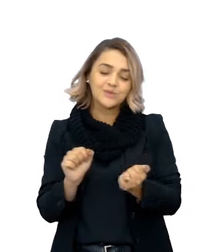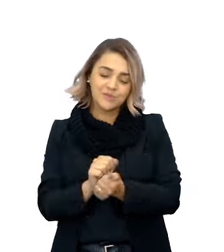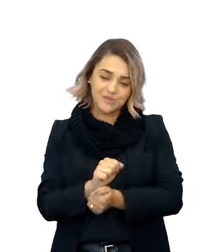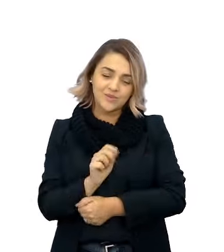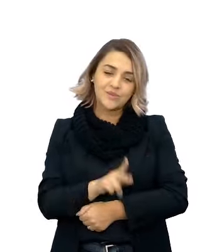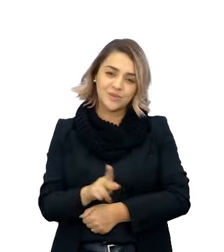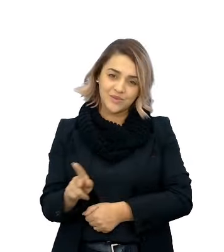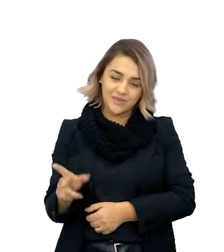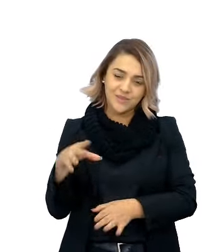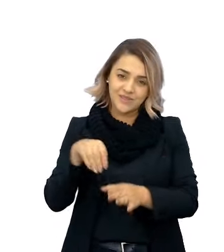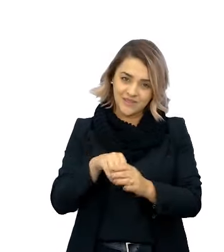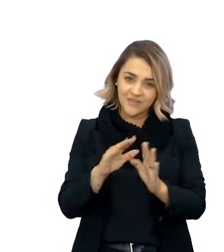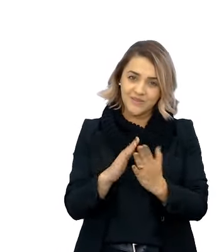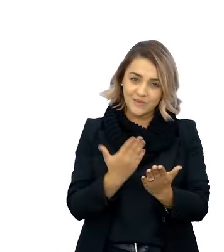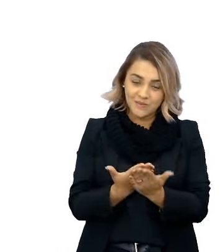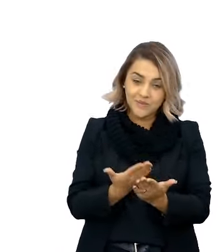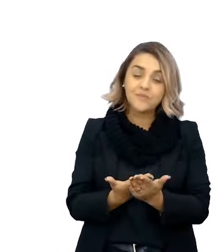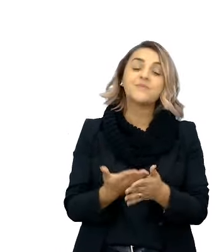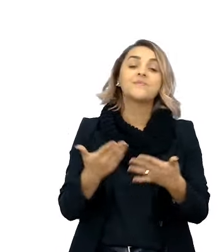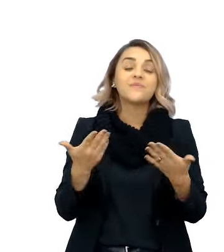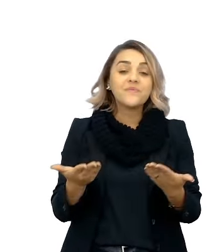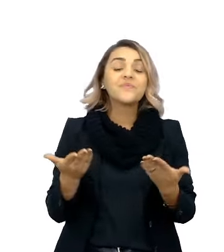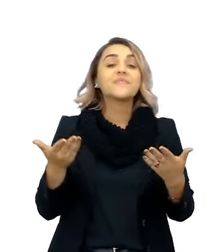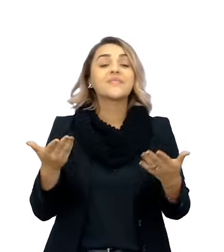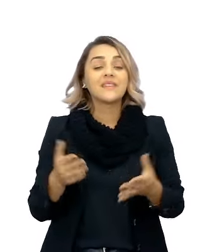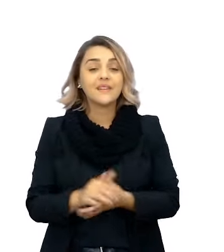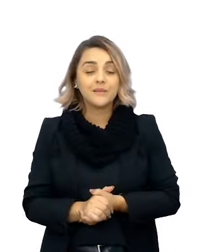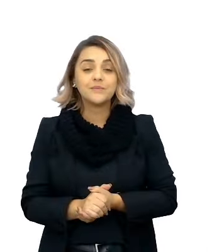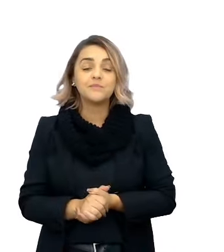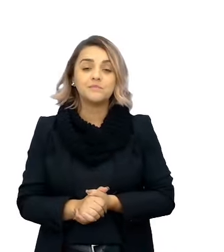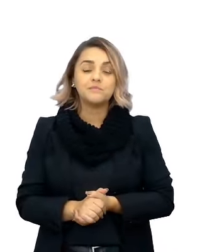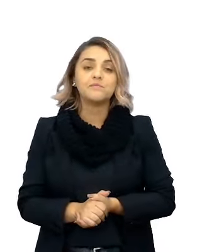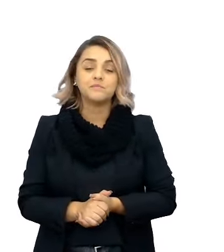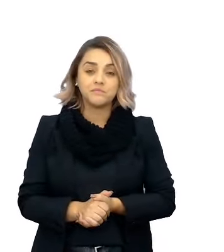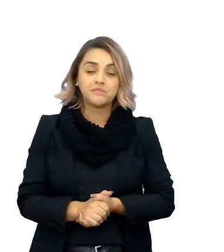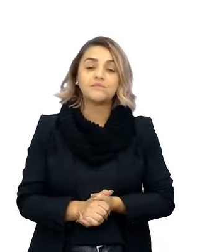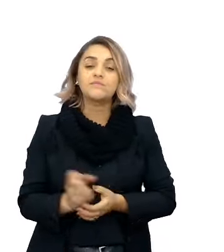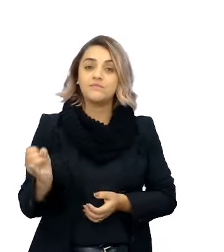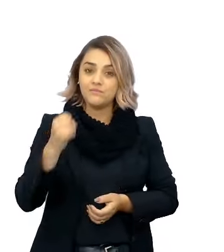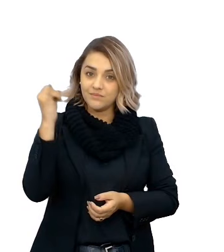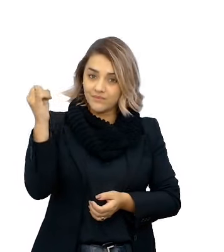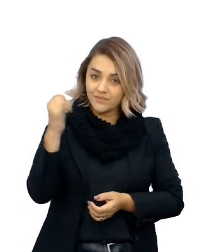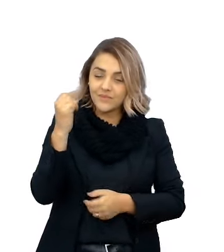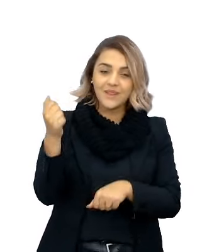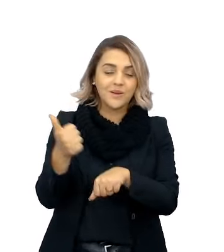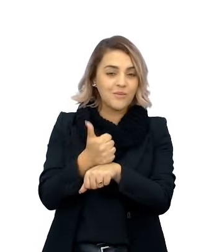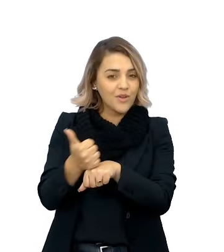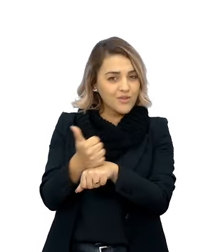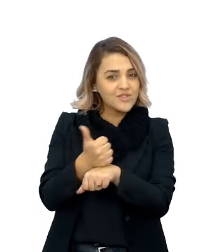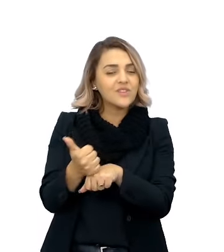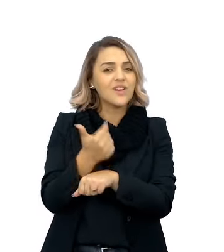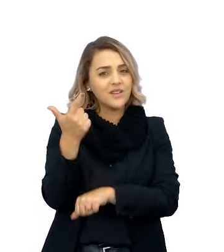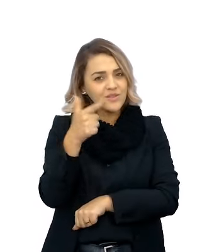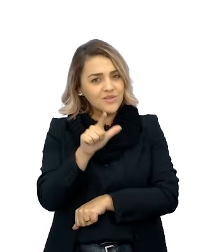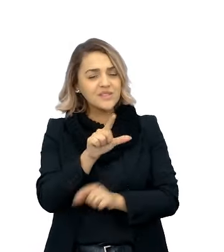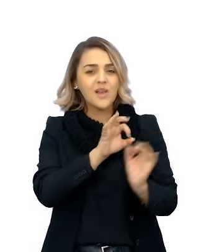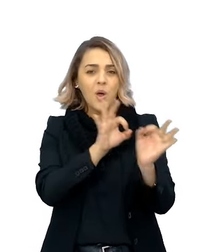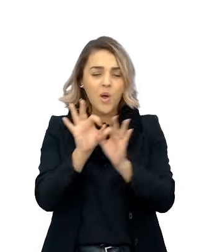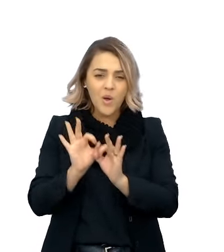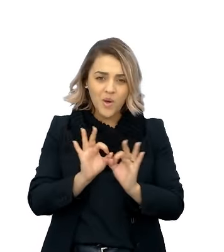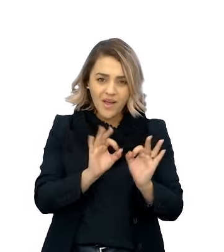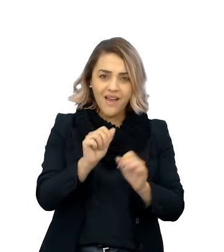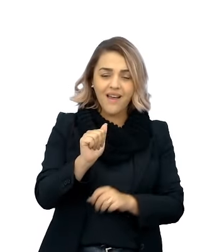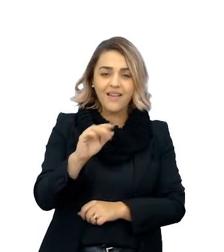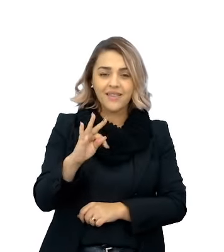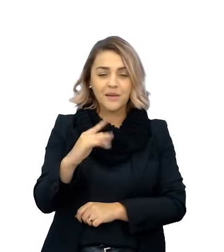nas vossas escolas. Então, serve também para esses profissionais, né, também se organizarem para as ATPCs.